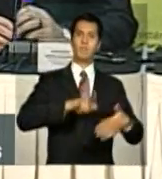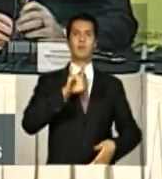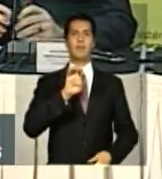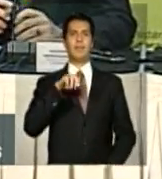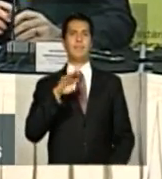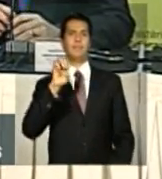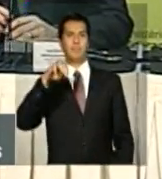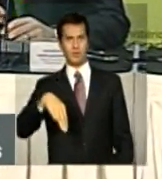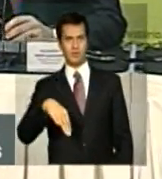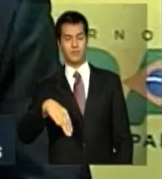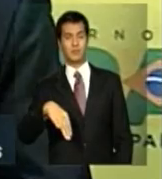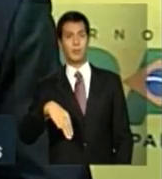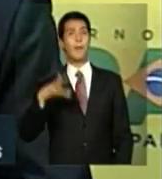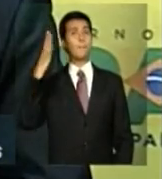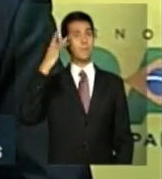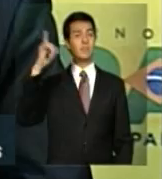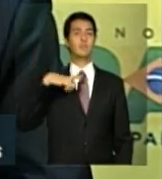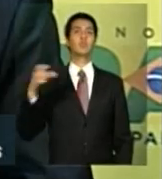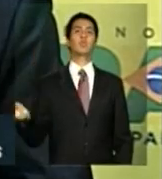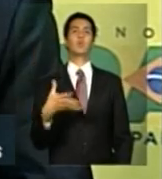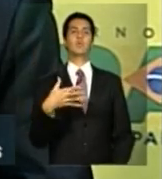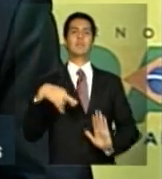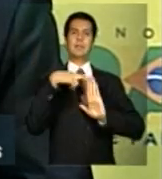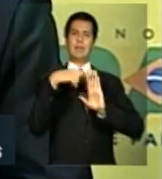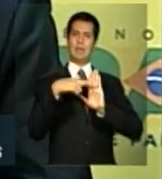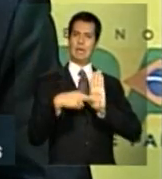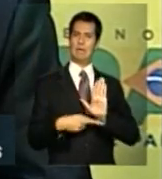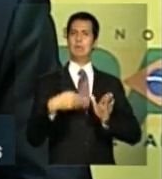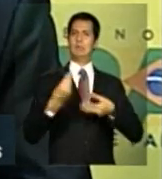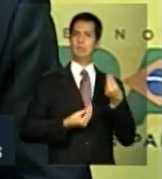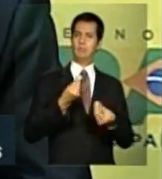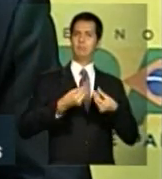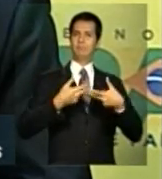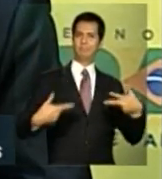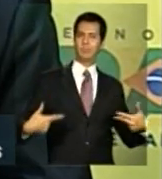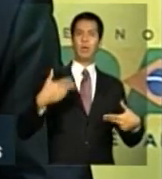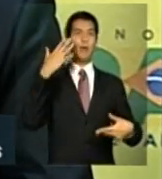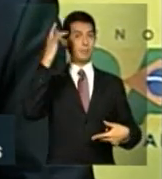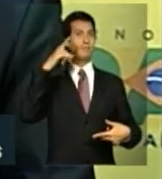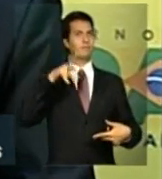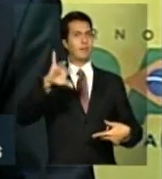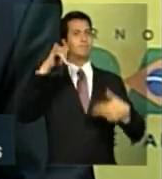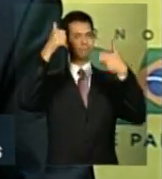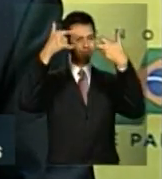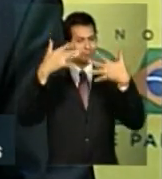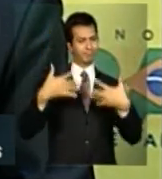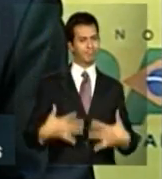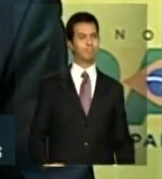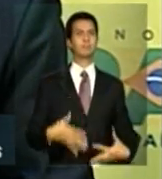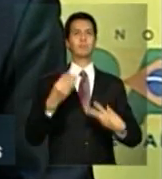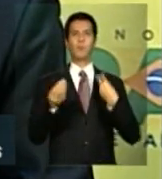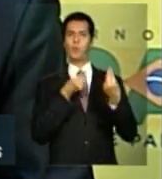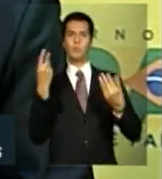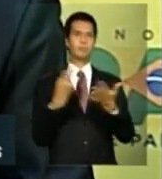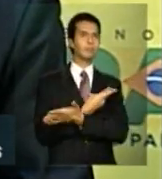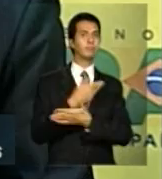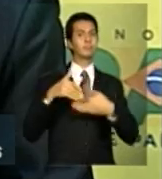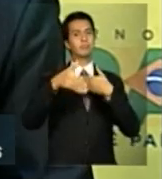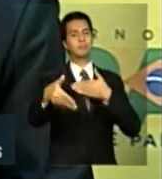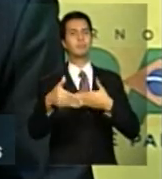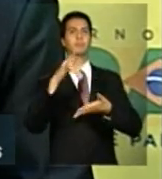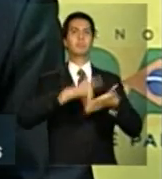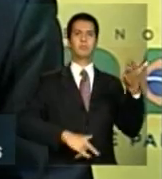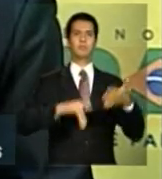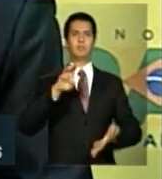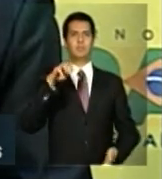teremos as novas regras do Enem e a gente fará uma exposição detalhada para vocês poderem acompanhar.